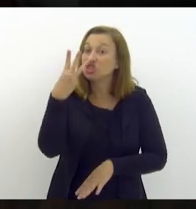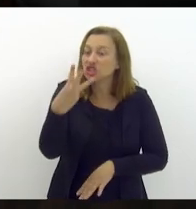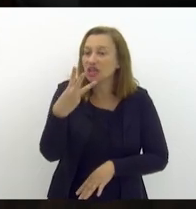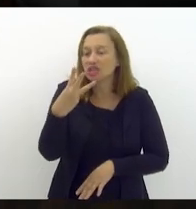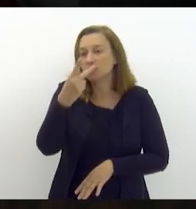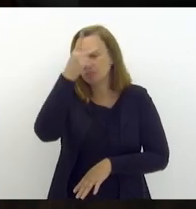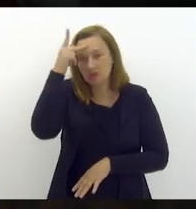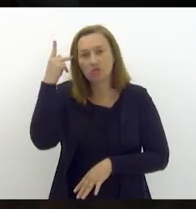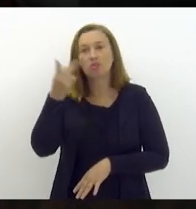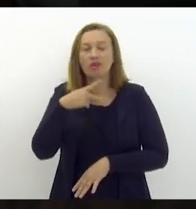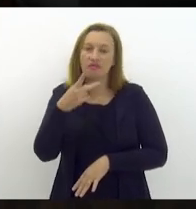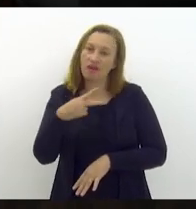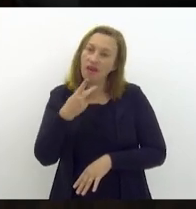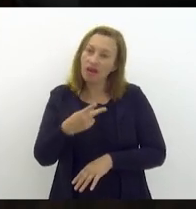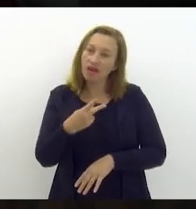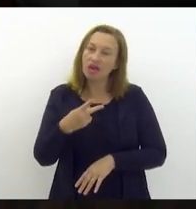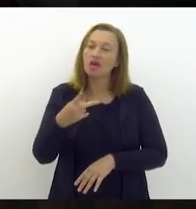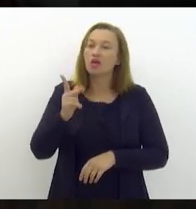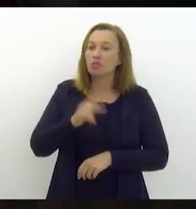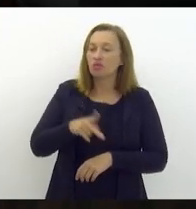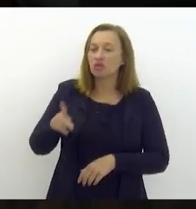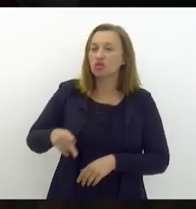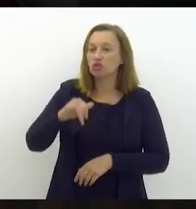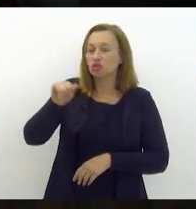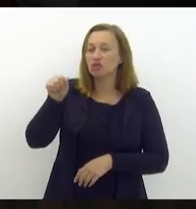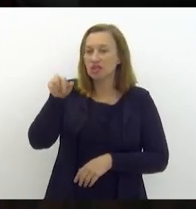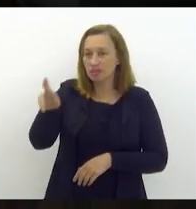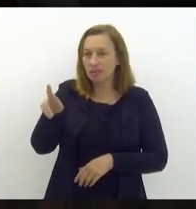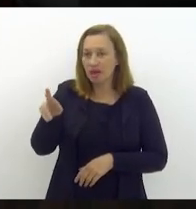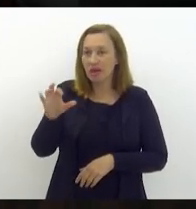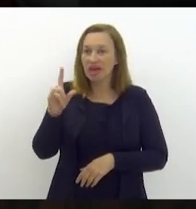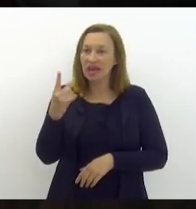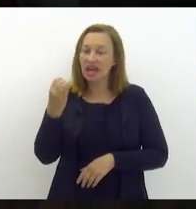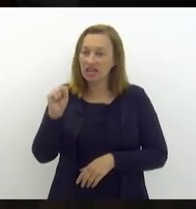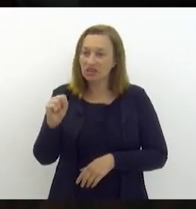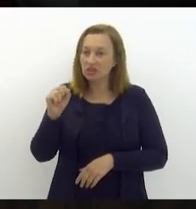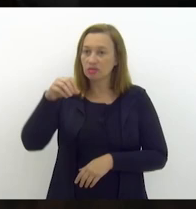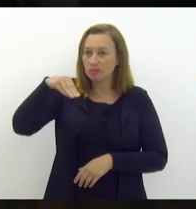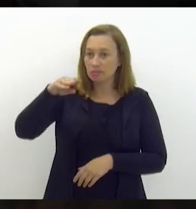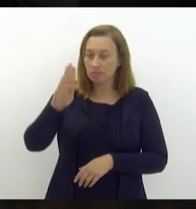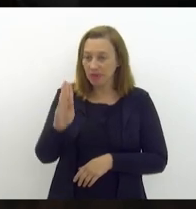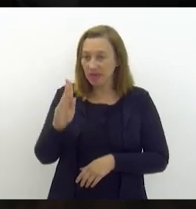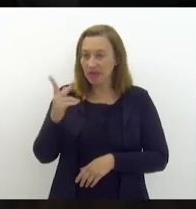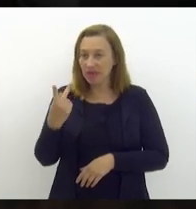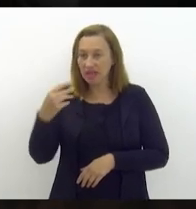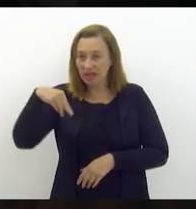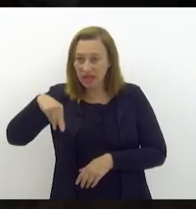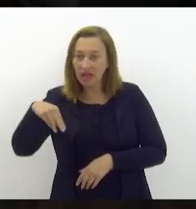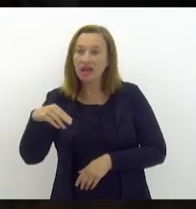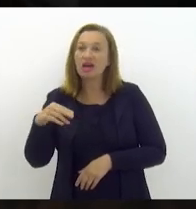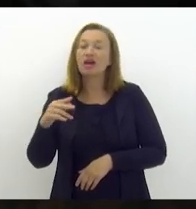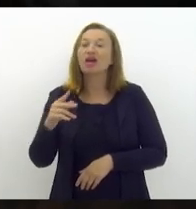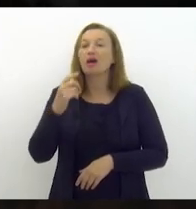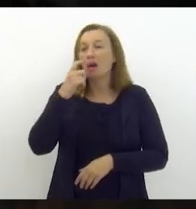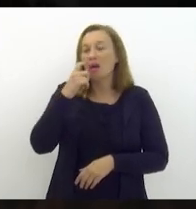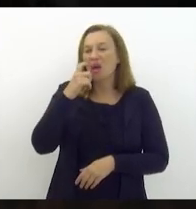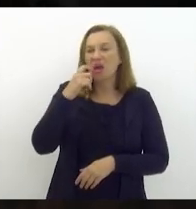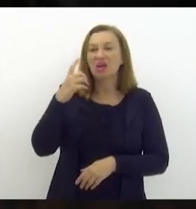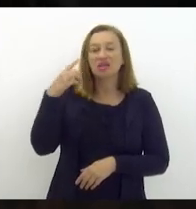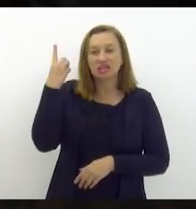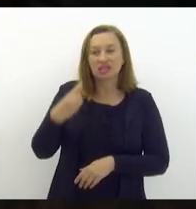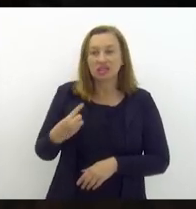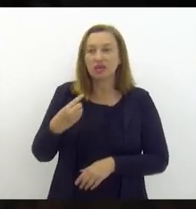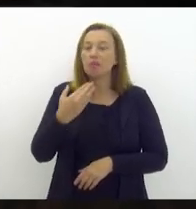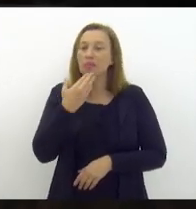inscritos. Professor Josimar, Carlinhos BNH e Dani Monteiro. E aí a gente fazer um